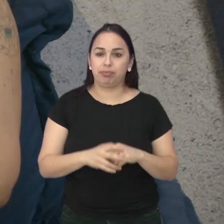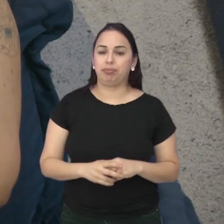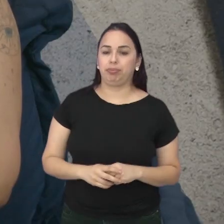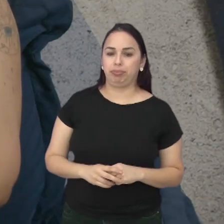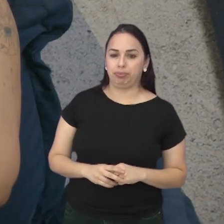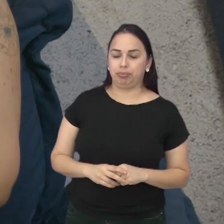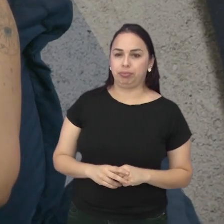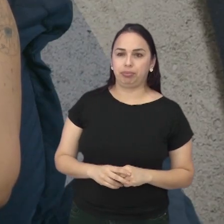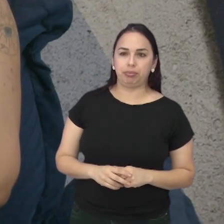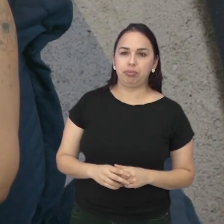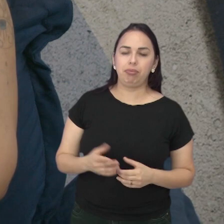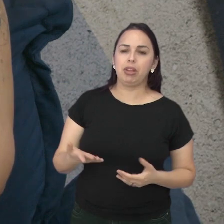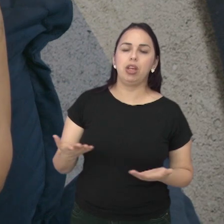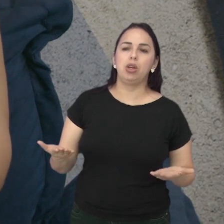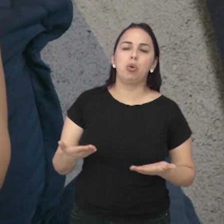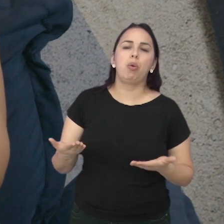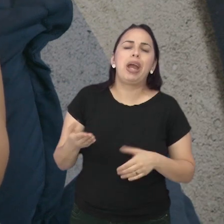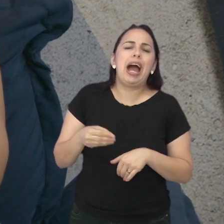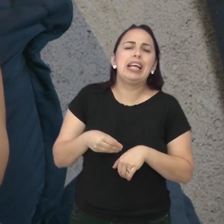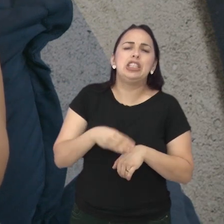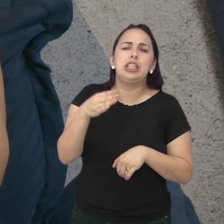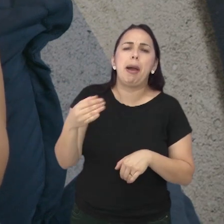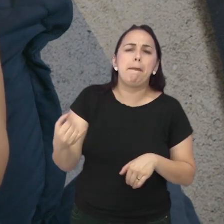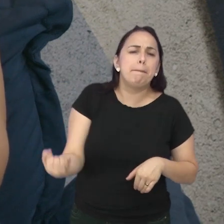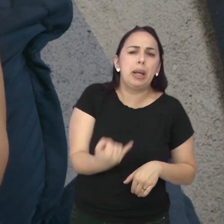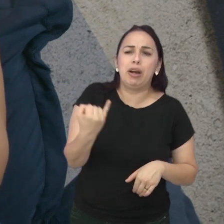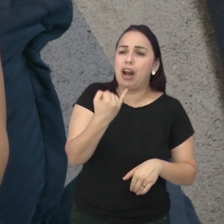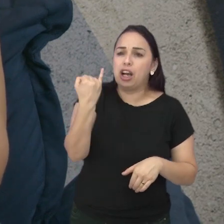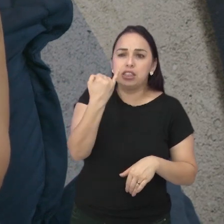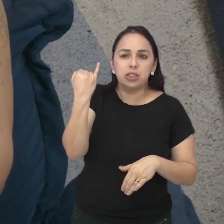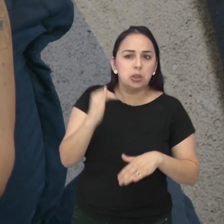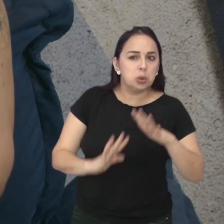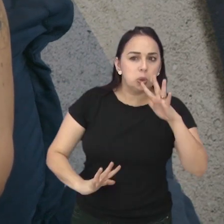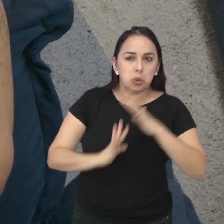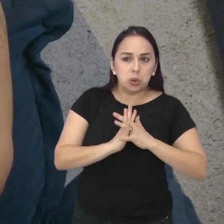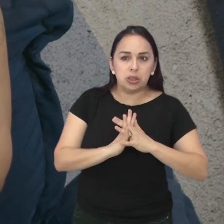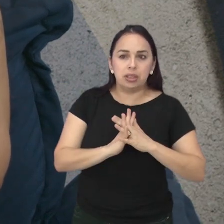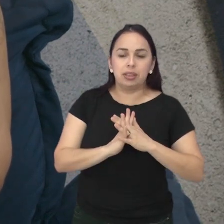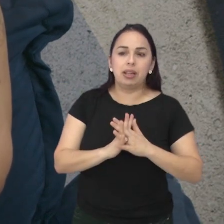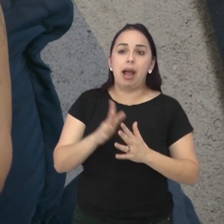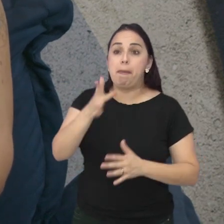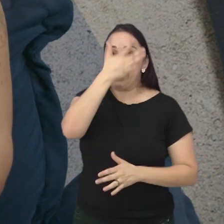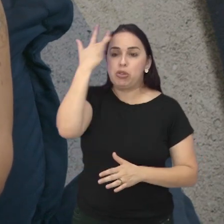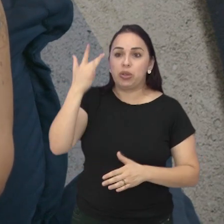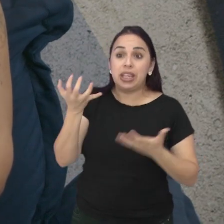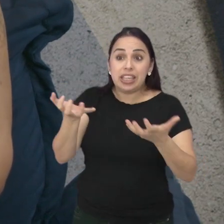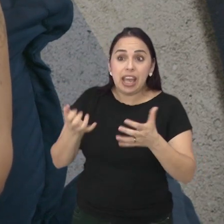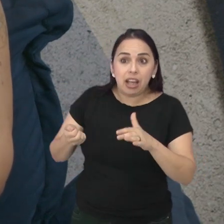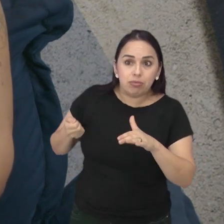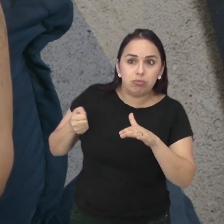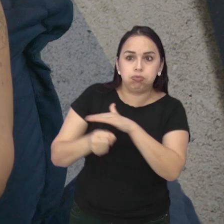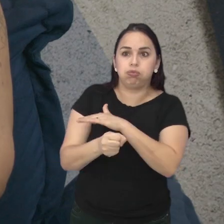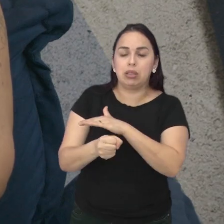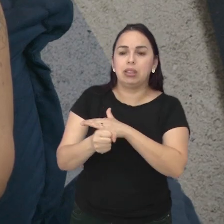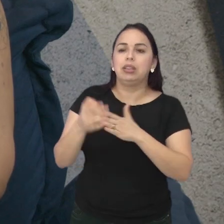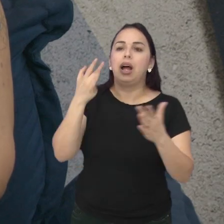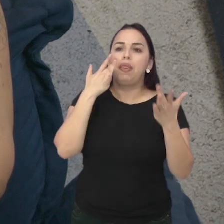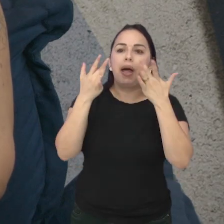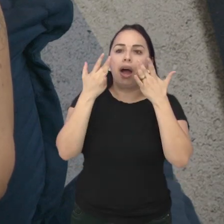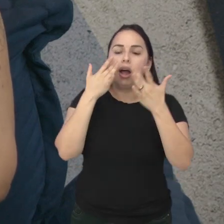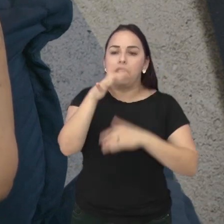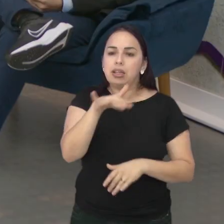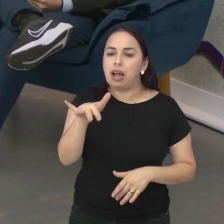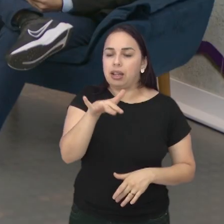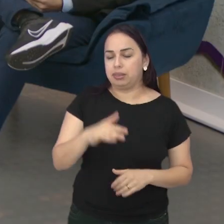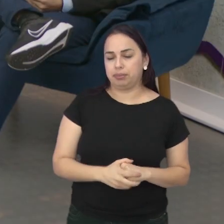que é a dica de ouro e as perspectivas futuras para quem quer ingressar nessa carreira de